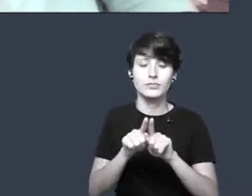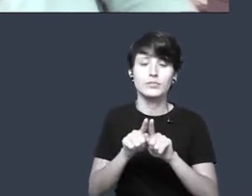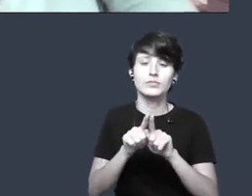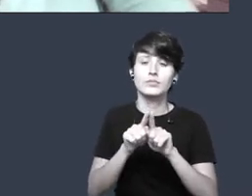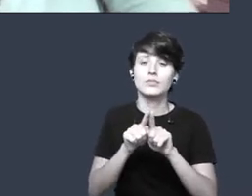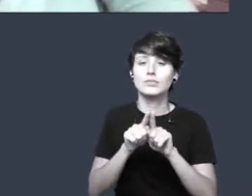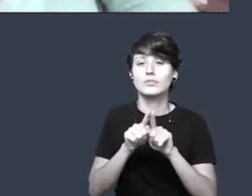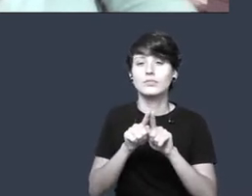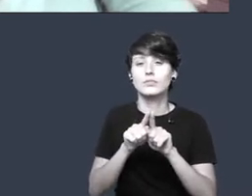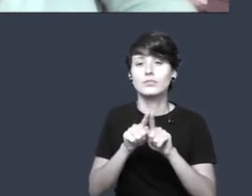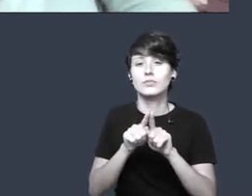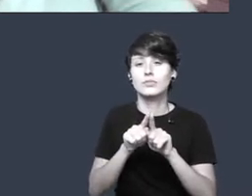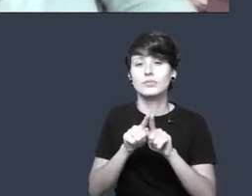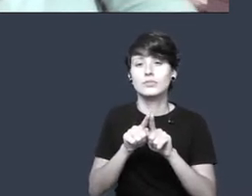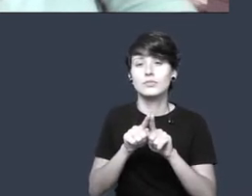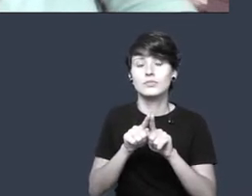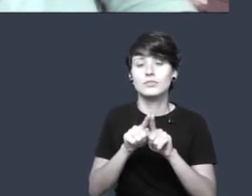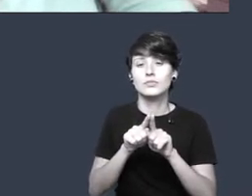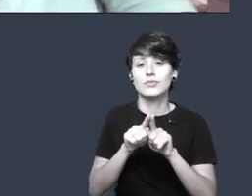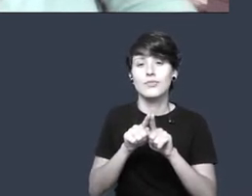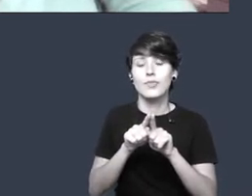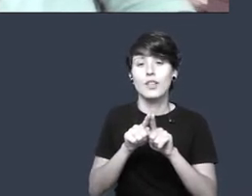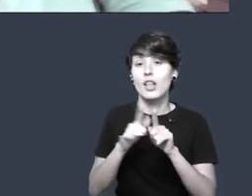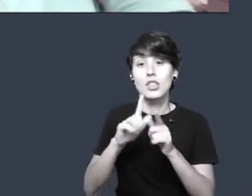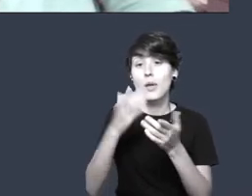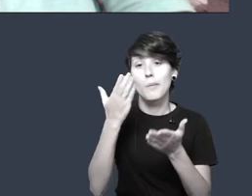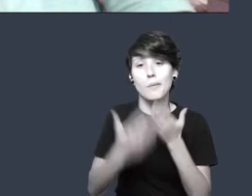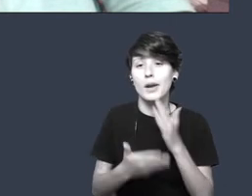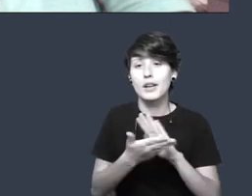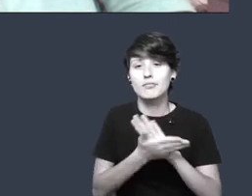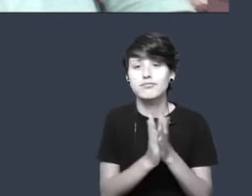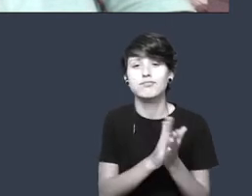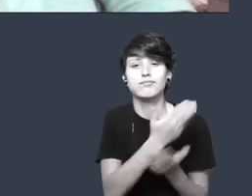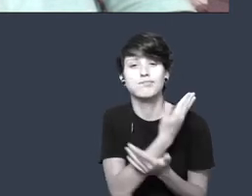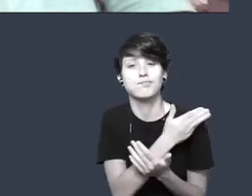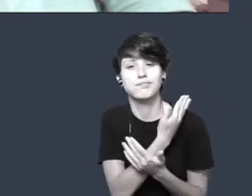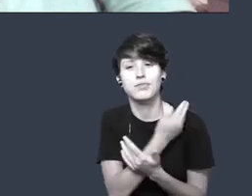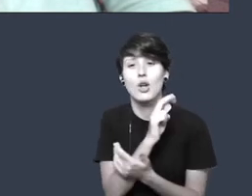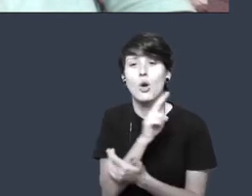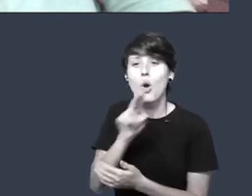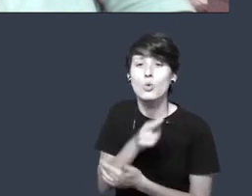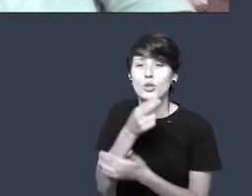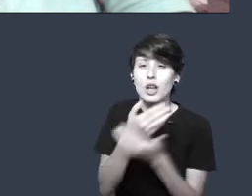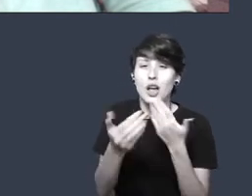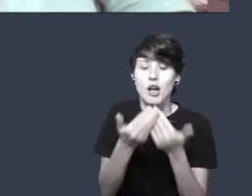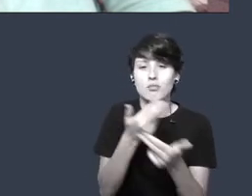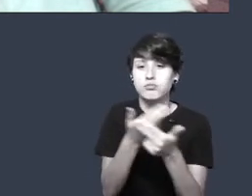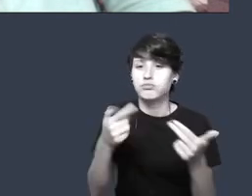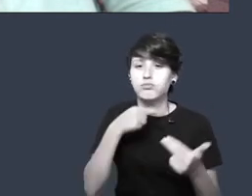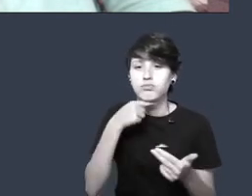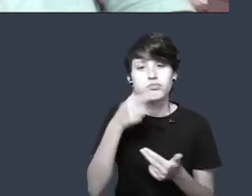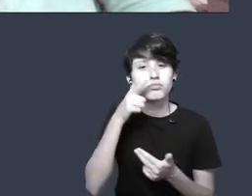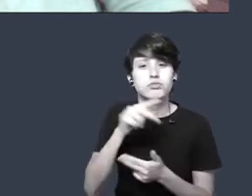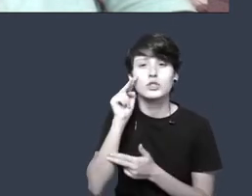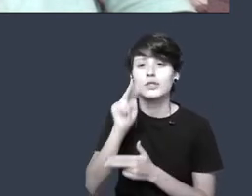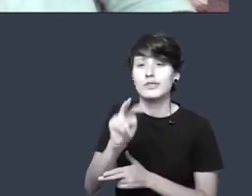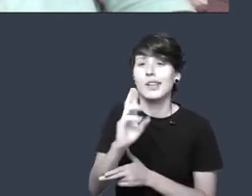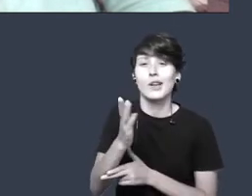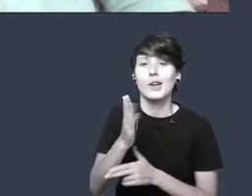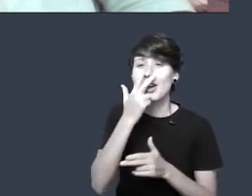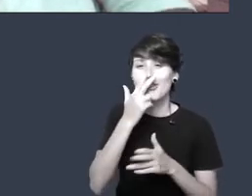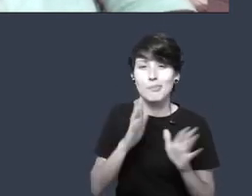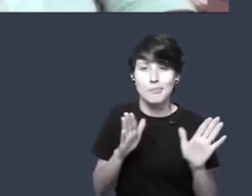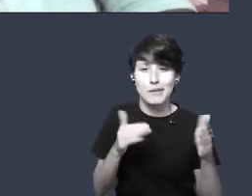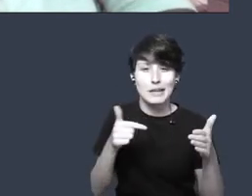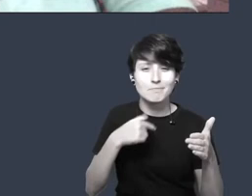código e modificar realmente para não perpetuar esse preconceito, do que utilizar algo que eu não consigo ver, ou essa caixa fechada ali, em que eu não consigo